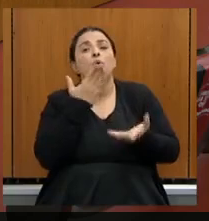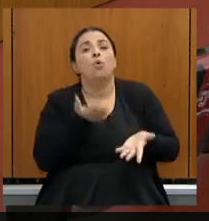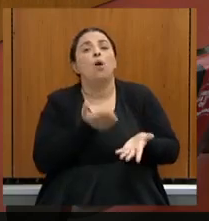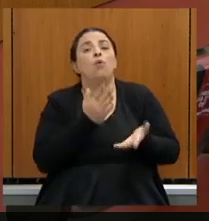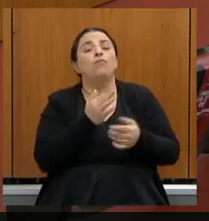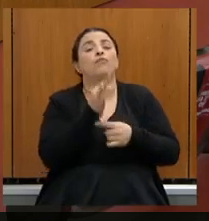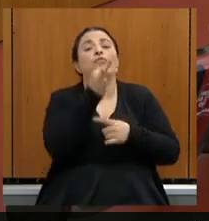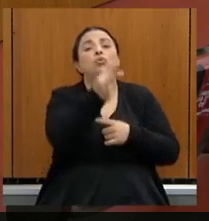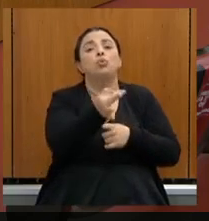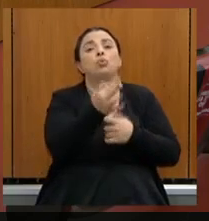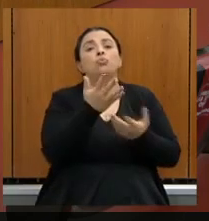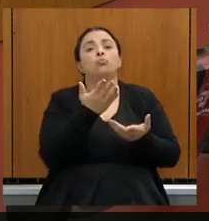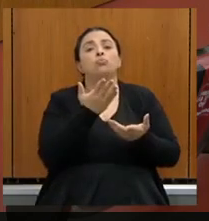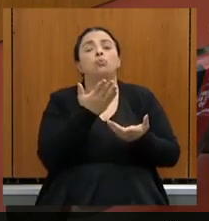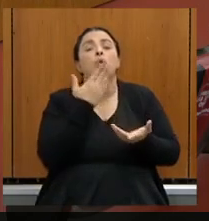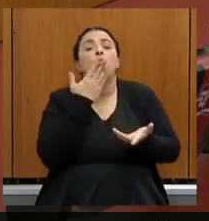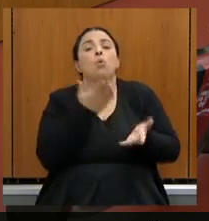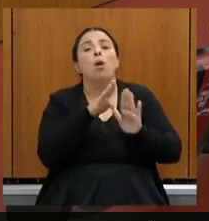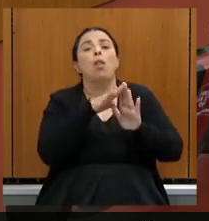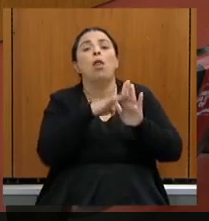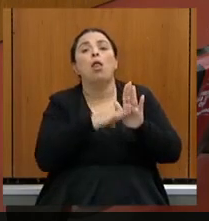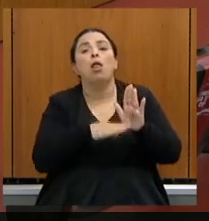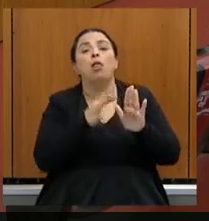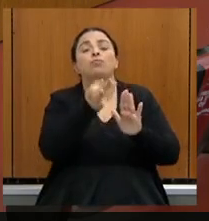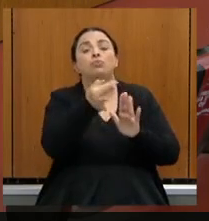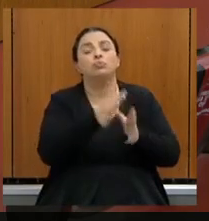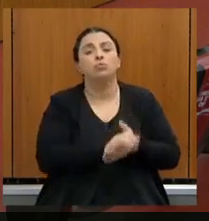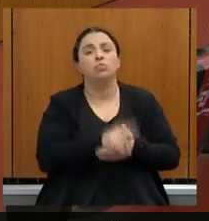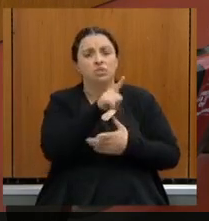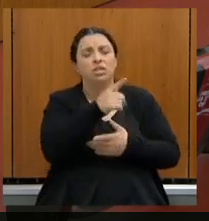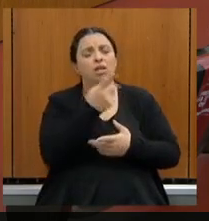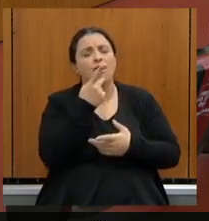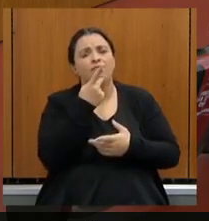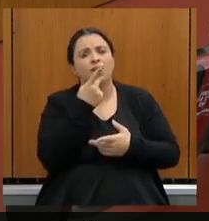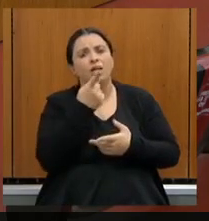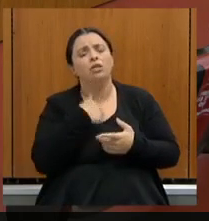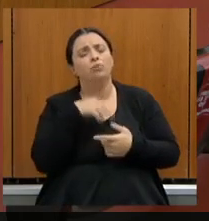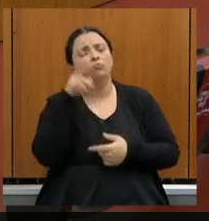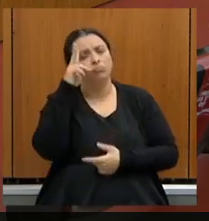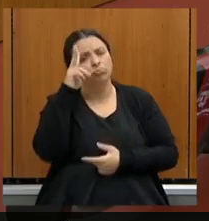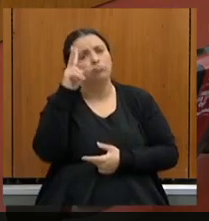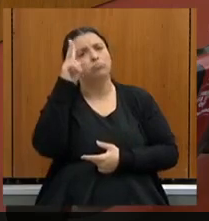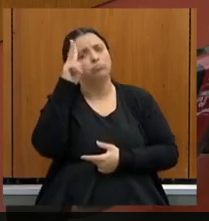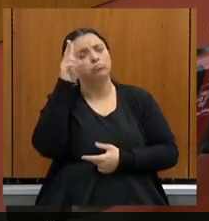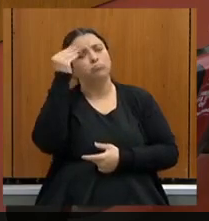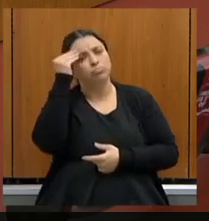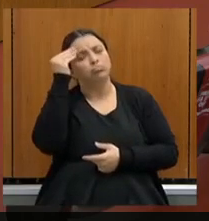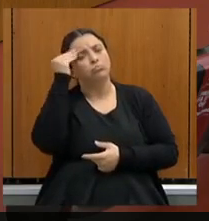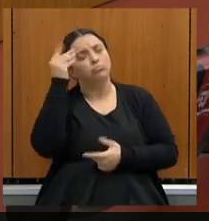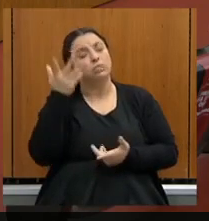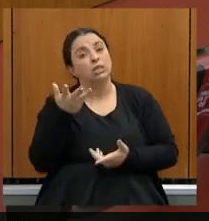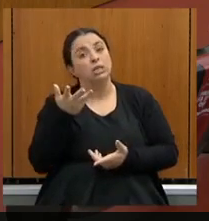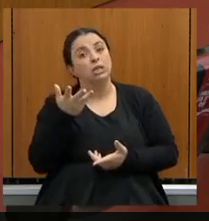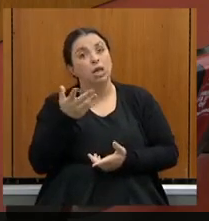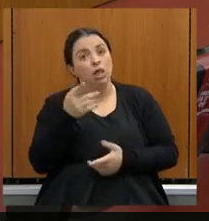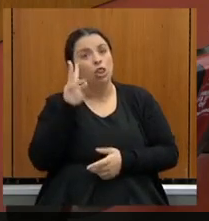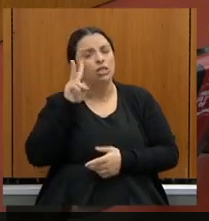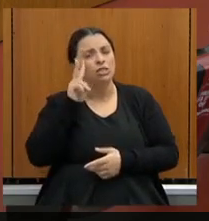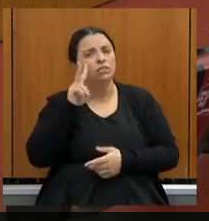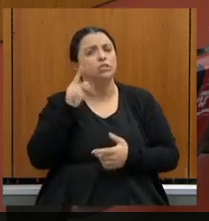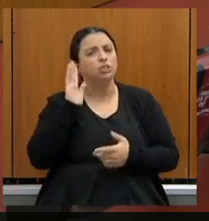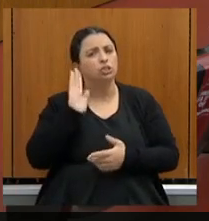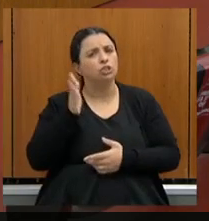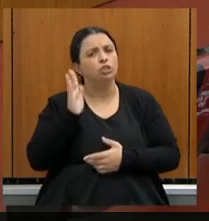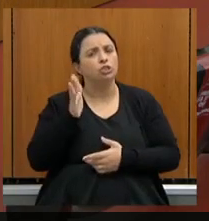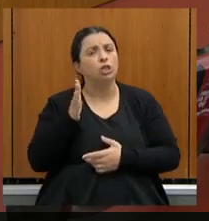passos. Porque eu estou, enquanto o senhor falava, eu fui resgatando a memória, porque nós realizamos um debate desse na Comissão de